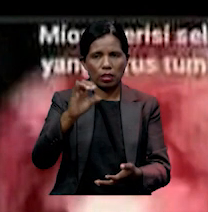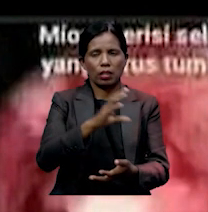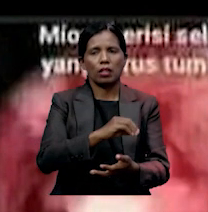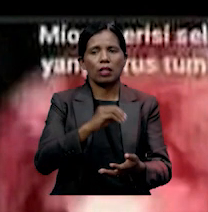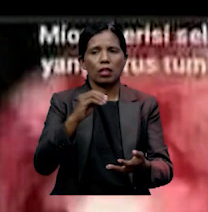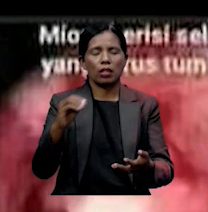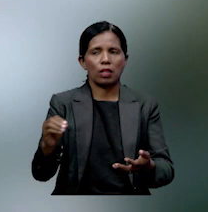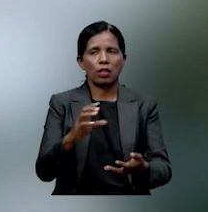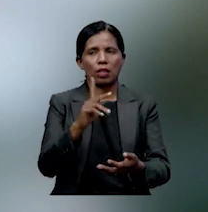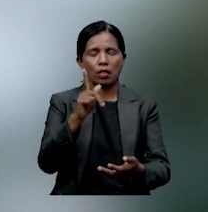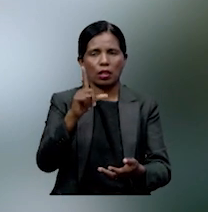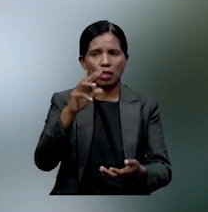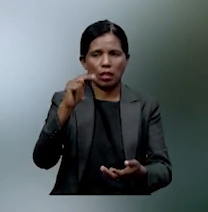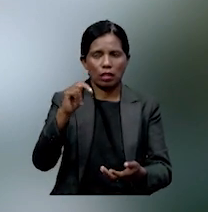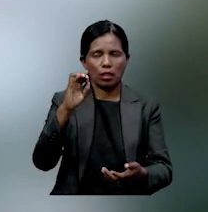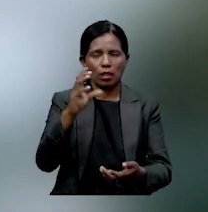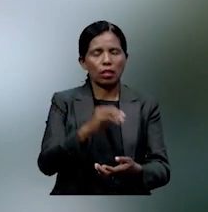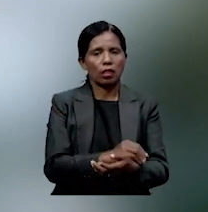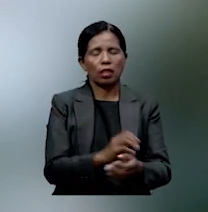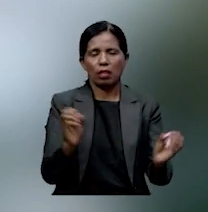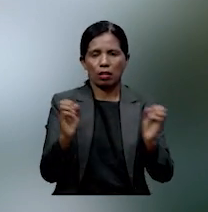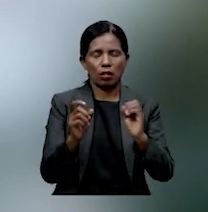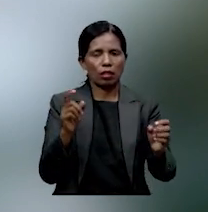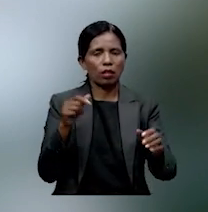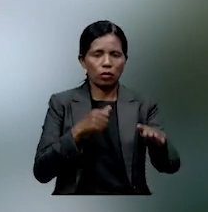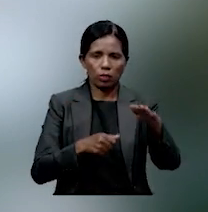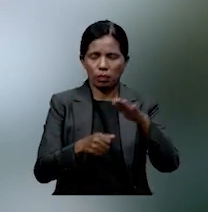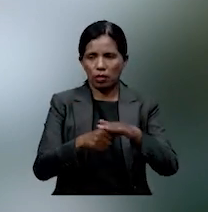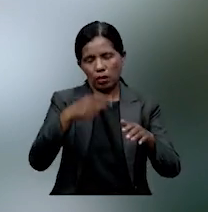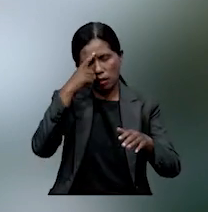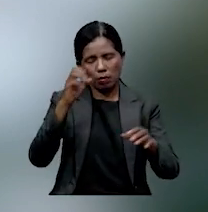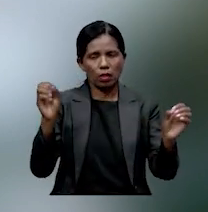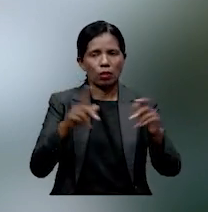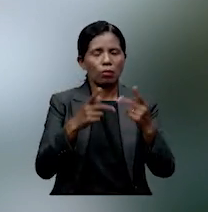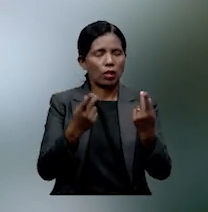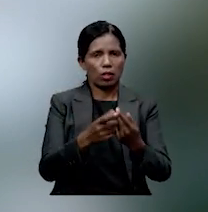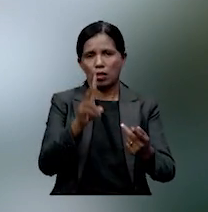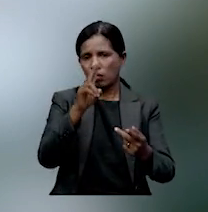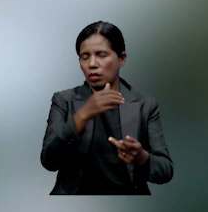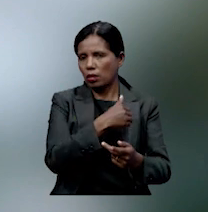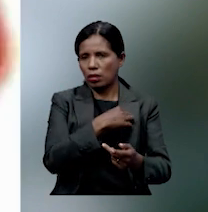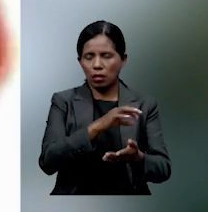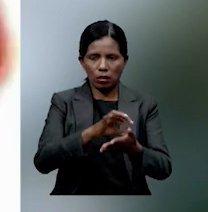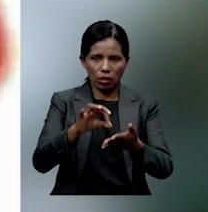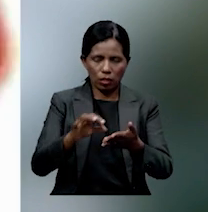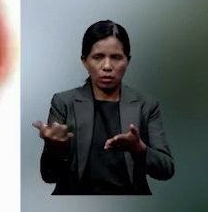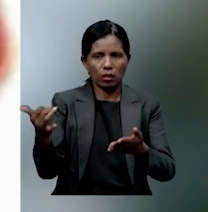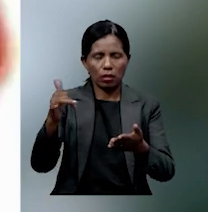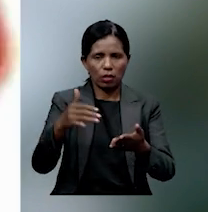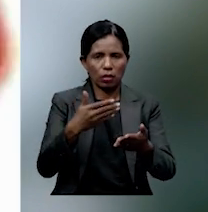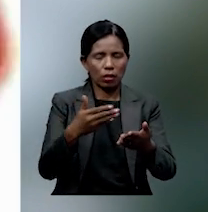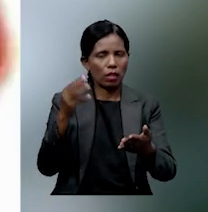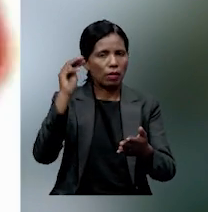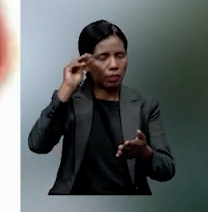no Kaling Internacional ilegal, tamba to agora companhia ruane sida resiste sirane produto e a